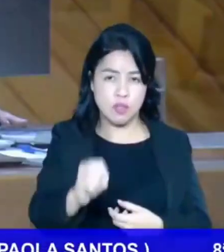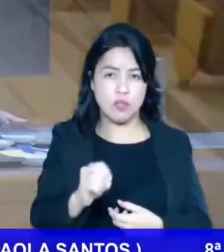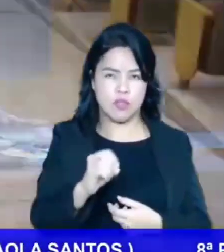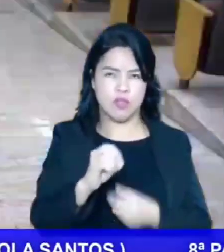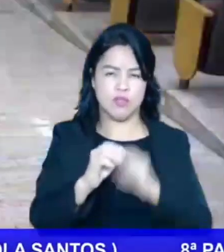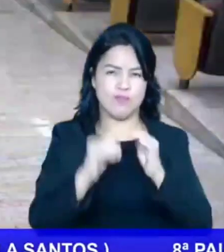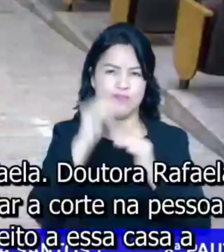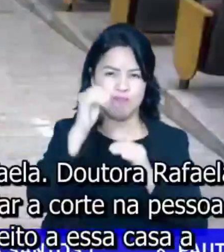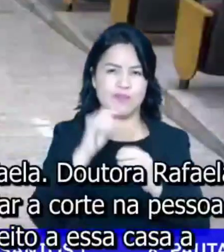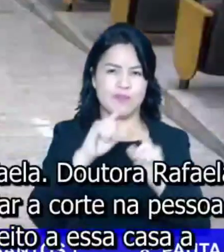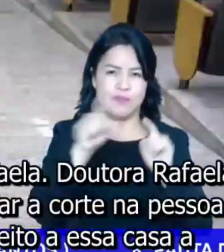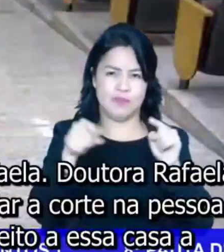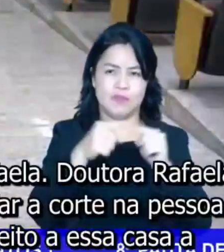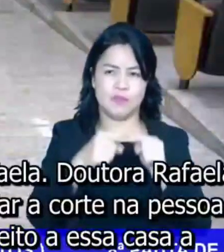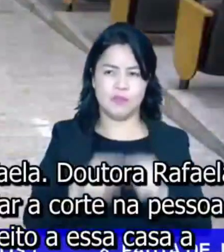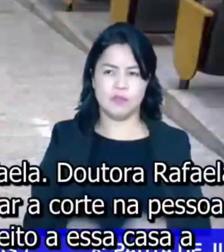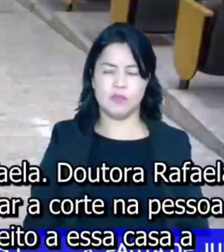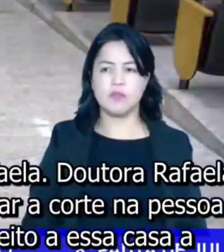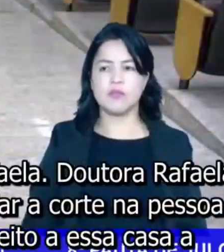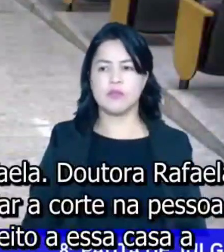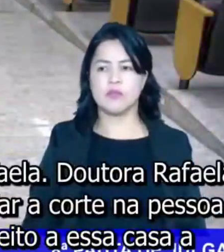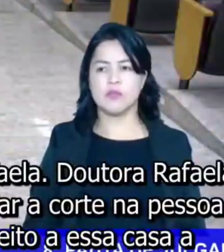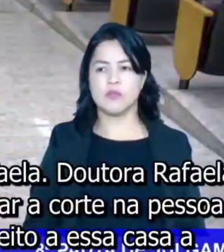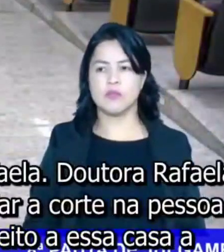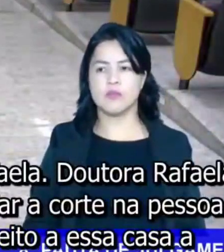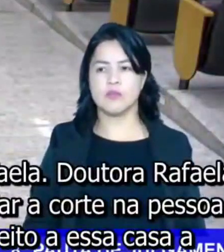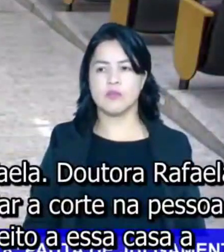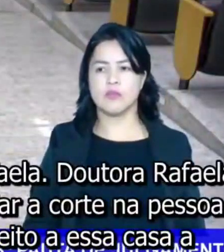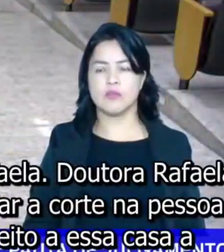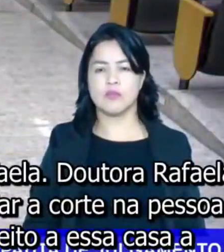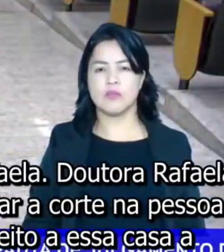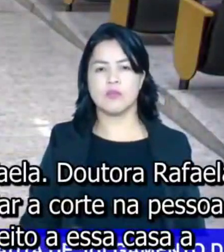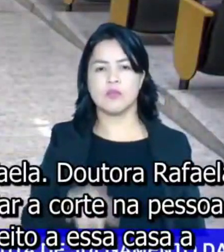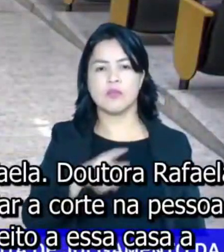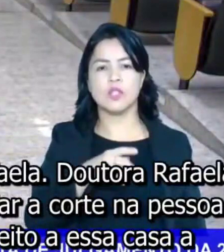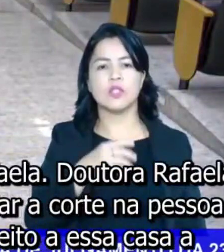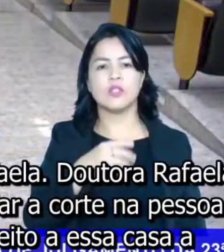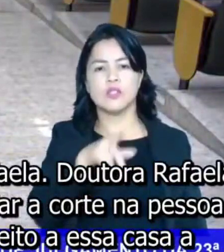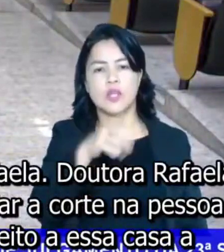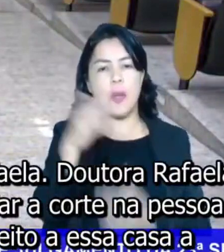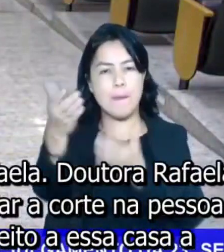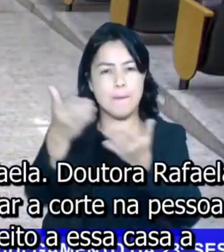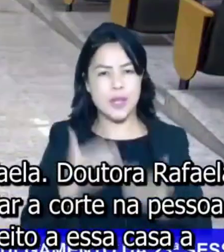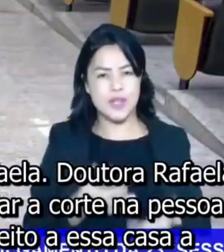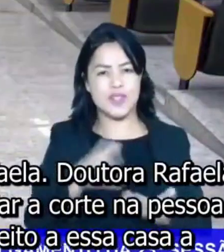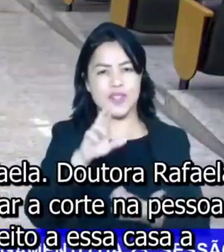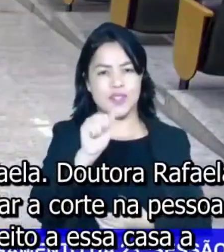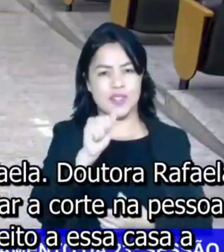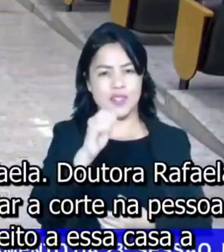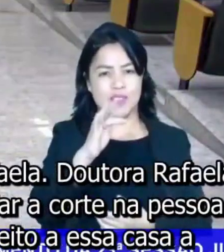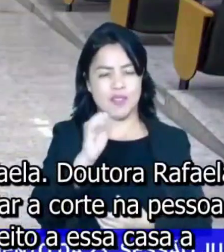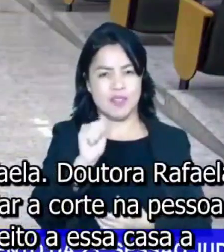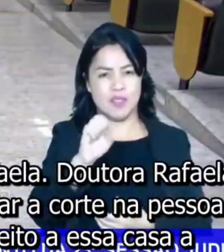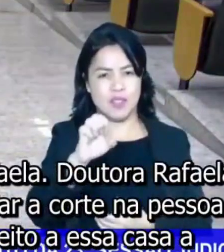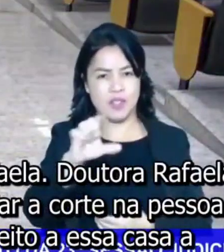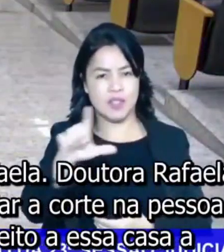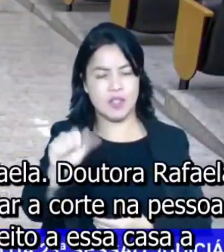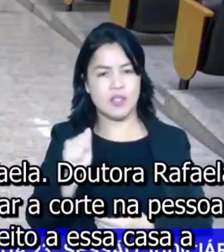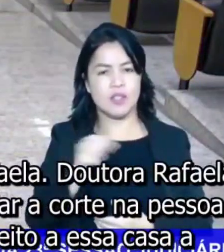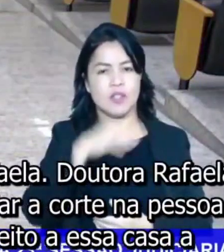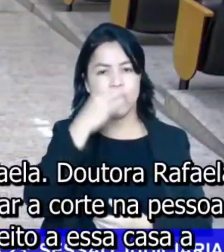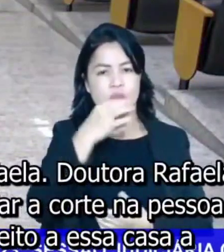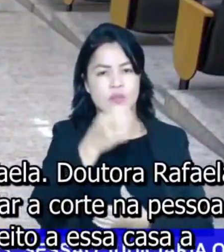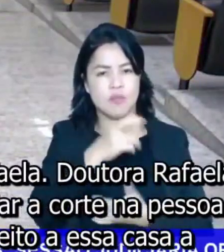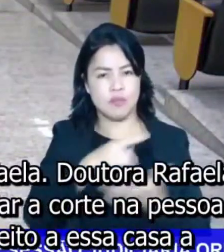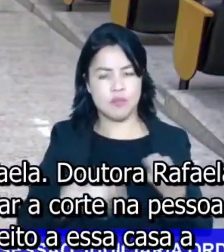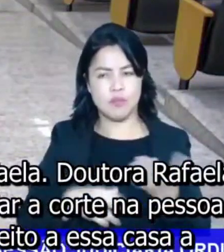relatório. Esqueci de falar, haverá essa plenário, oral desembargadores acomodados Rafaela, nos seja seus bem-vinda, lugares. você está com a palavra. Gostaria de